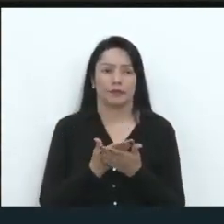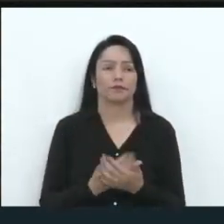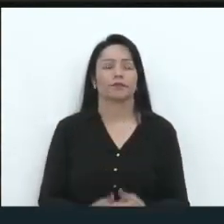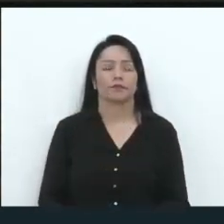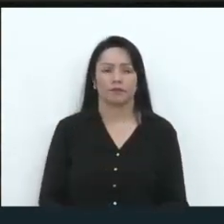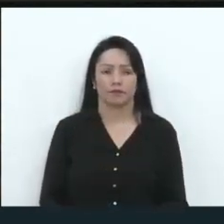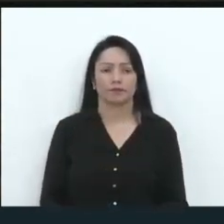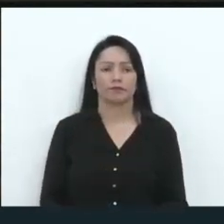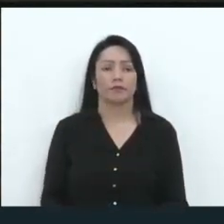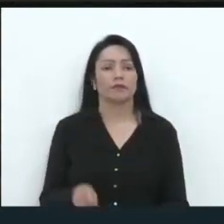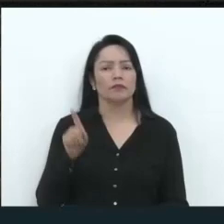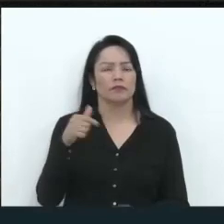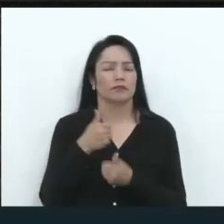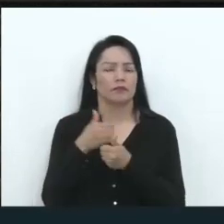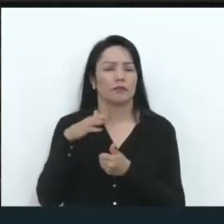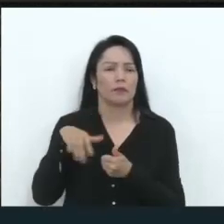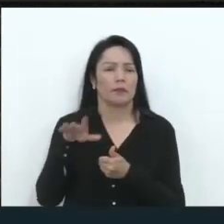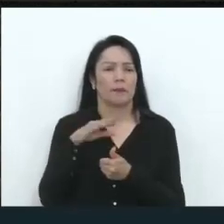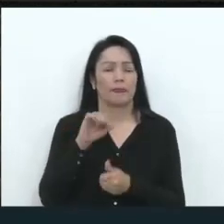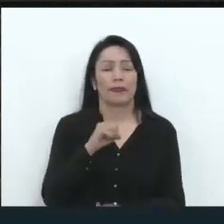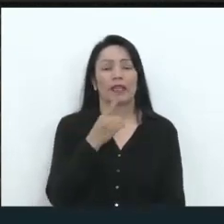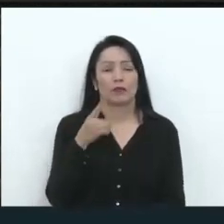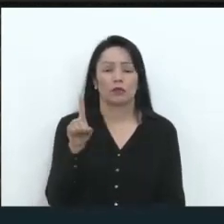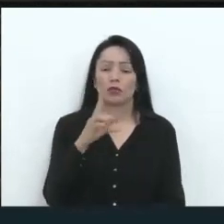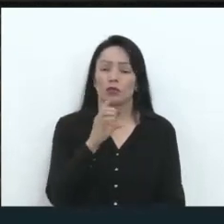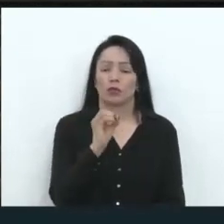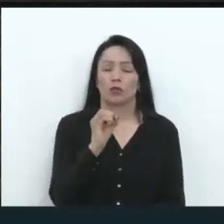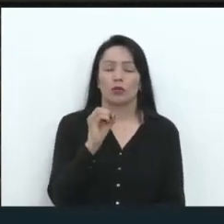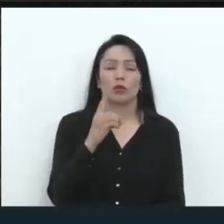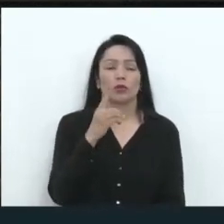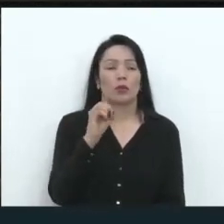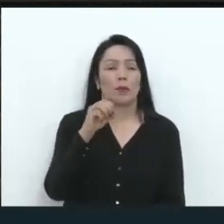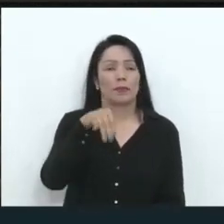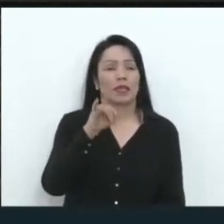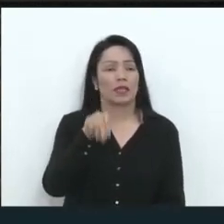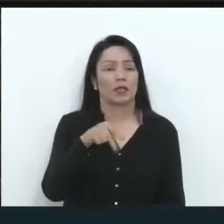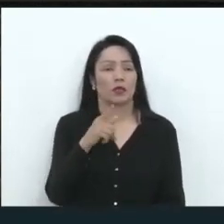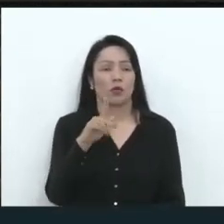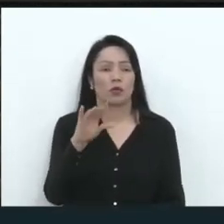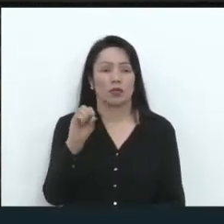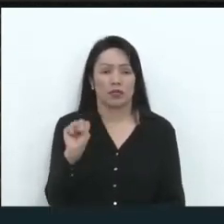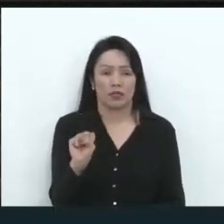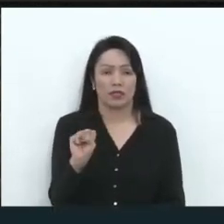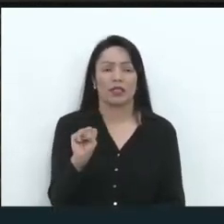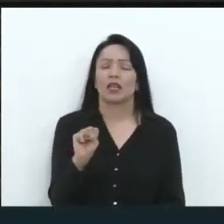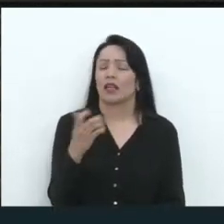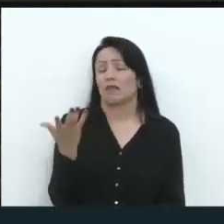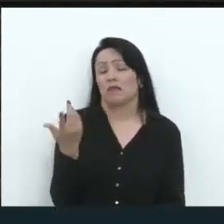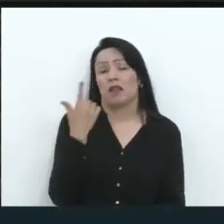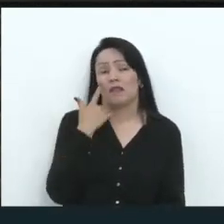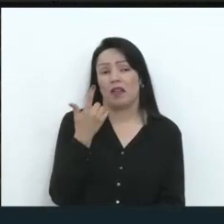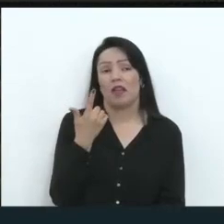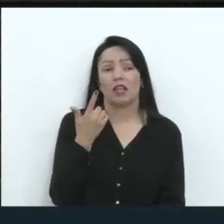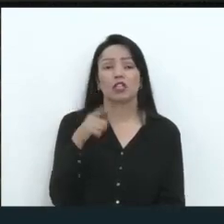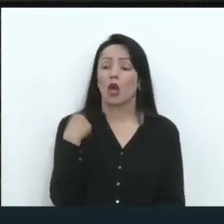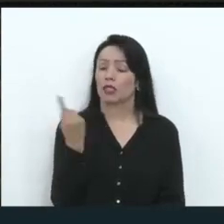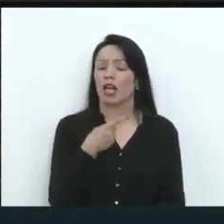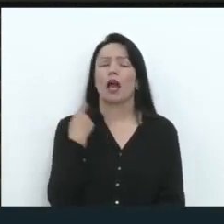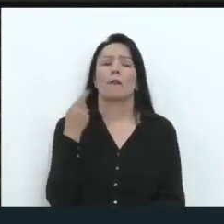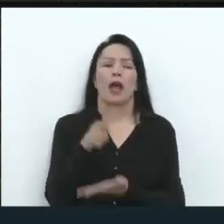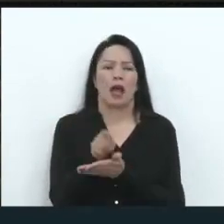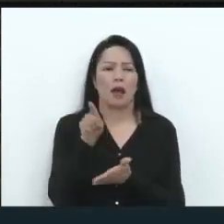fora da sala de aula, lá na região do Parque São Domingos, Bananal e Parque Santos Dumont. Ou seja, fruto da nossa cobrança, da